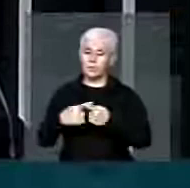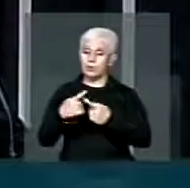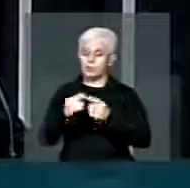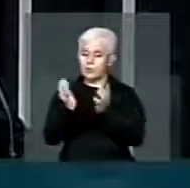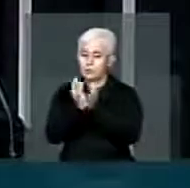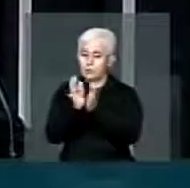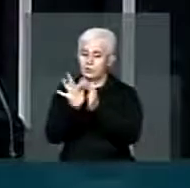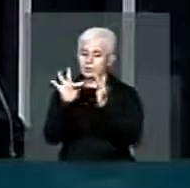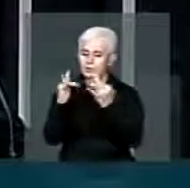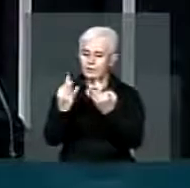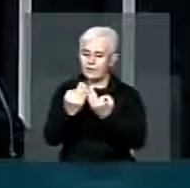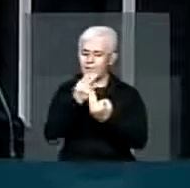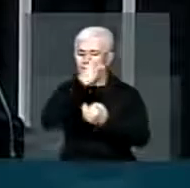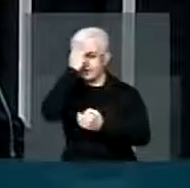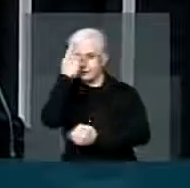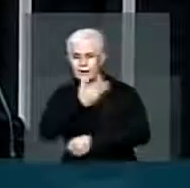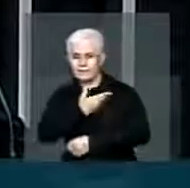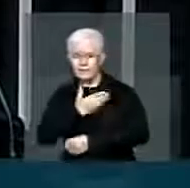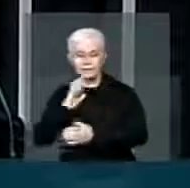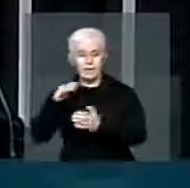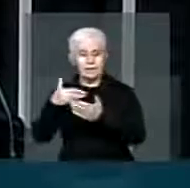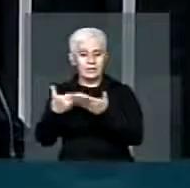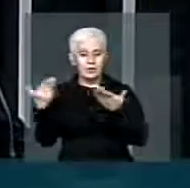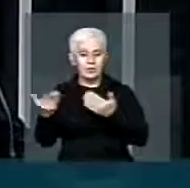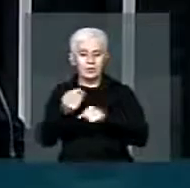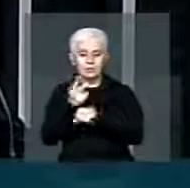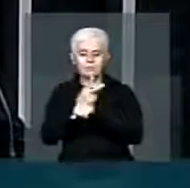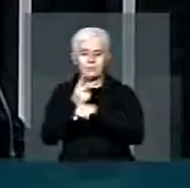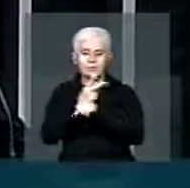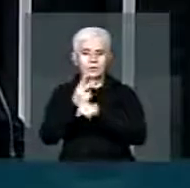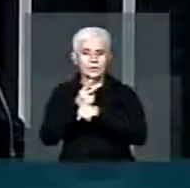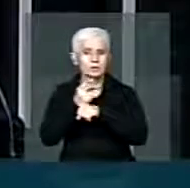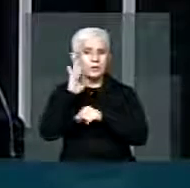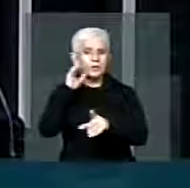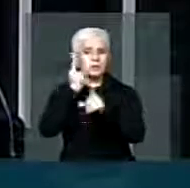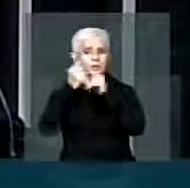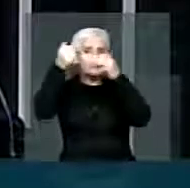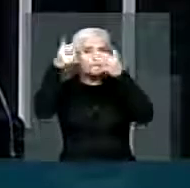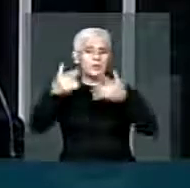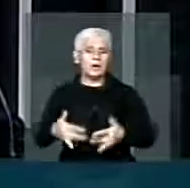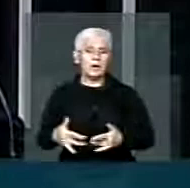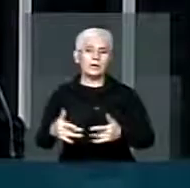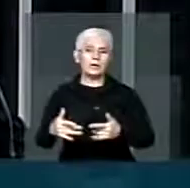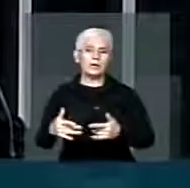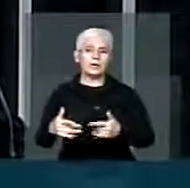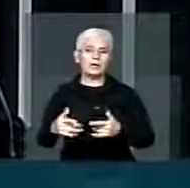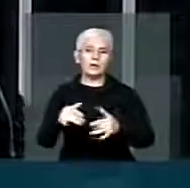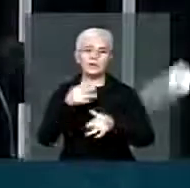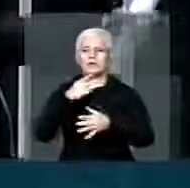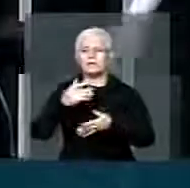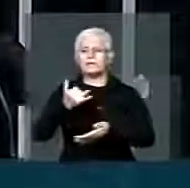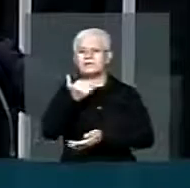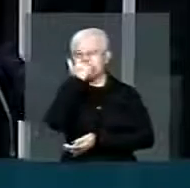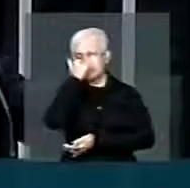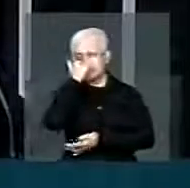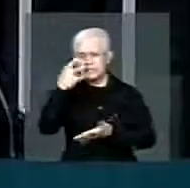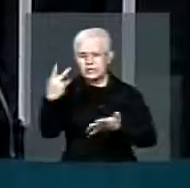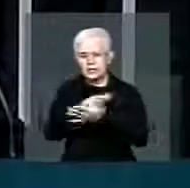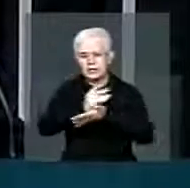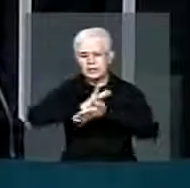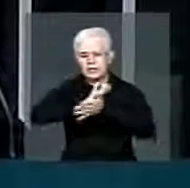explicação para tamanha tristeza que se abateu sobre a nossa cidade e a nossa região, e que até